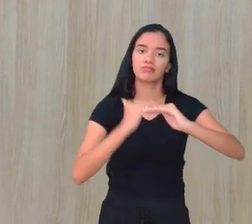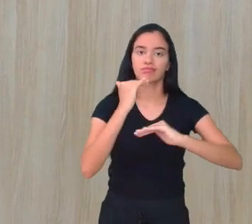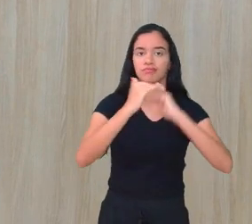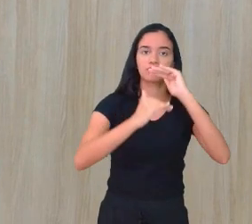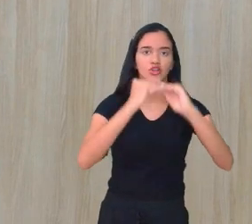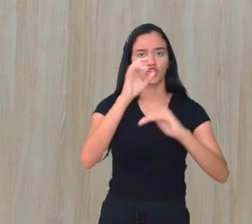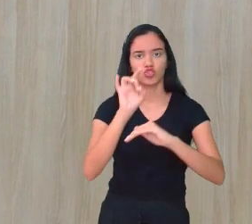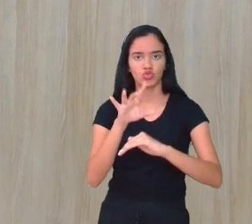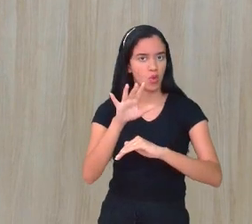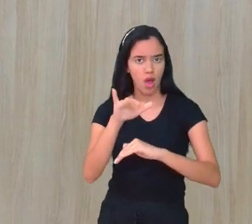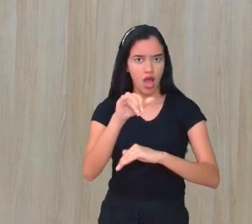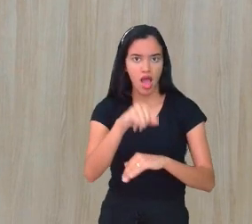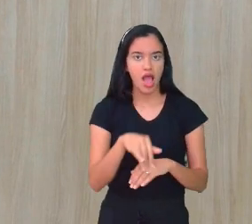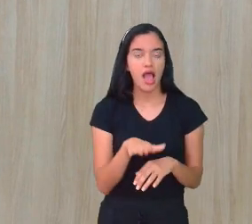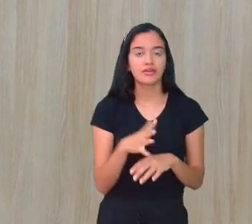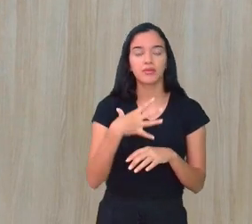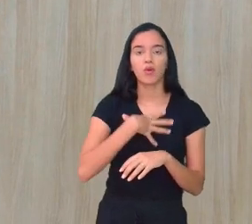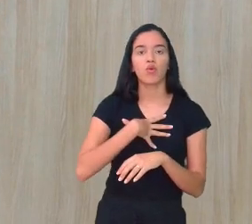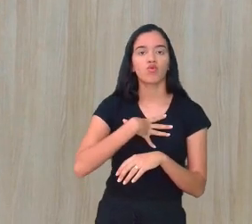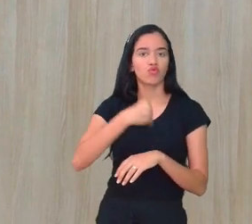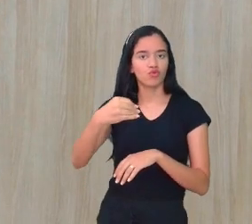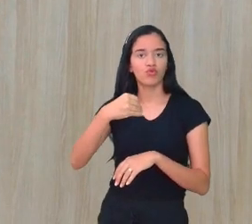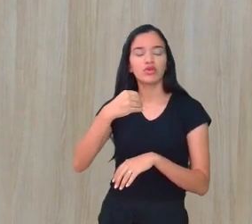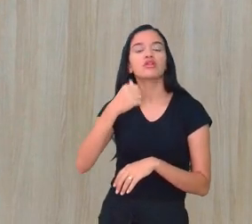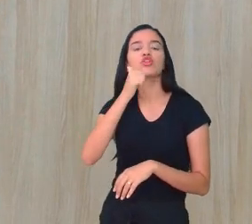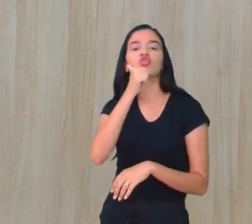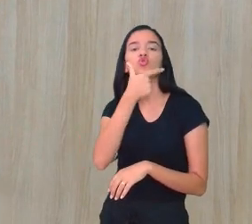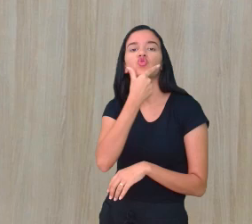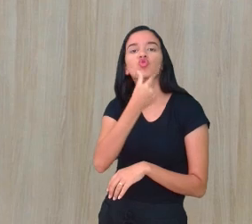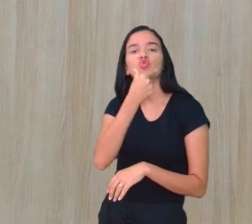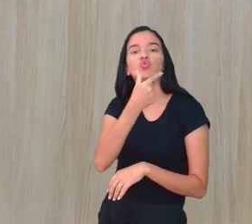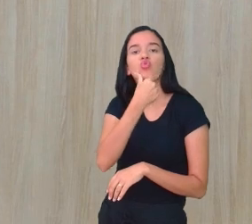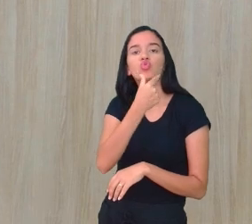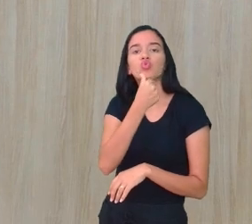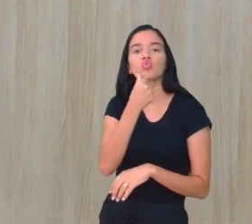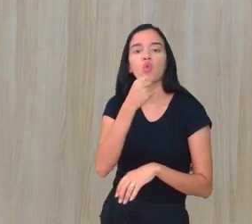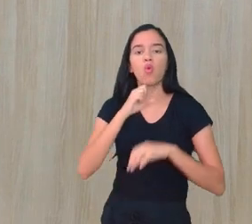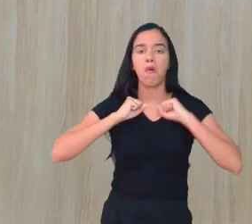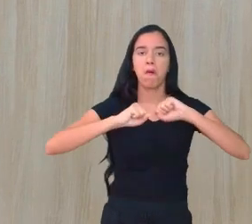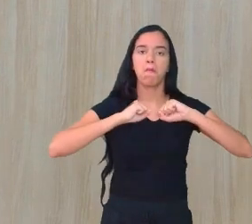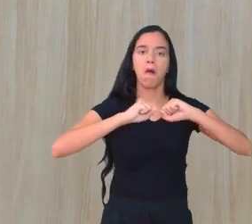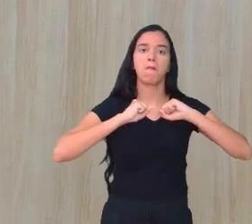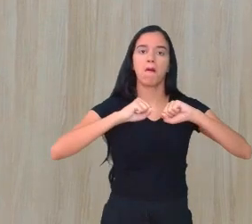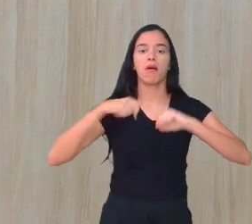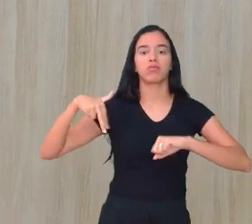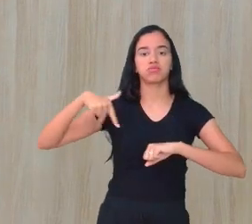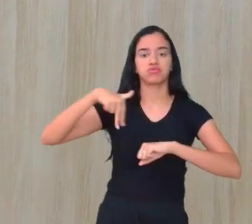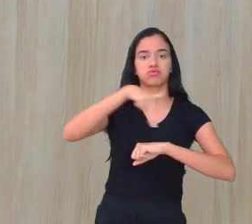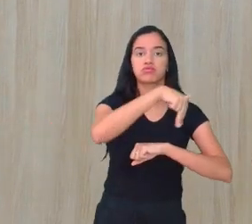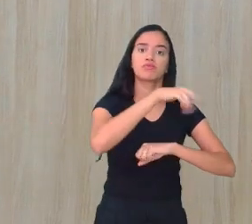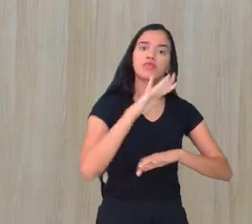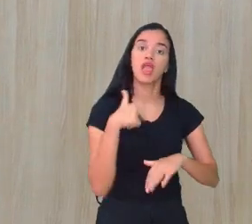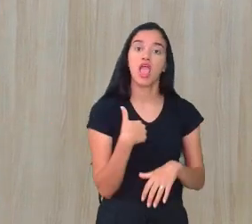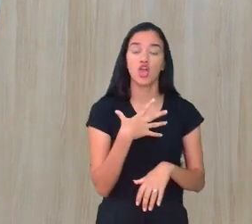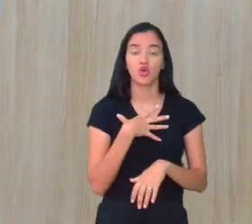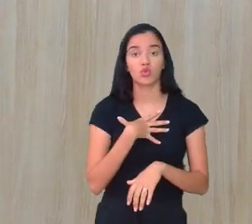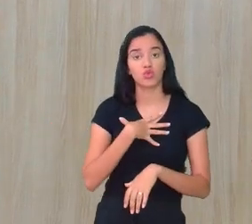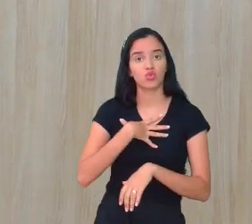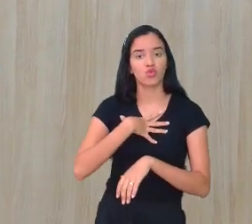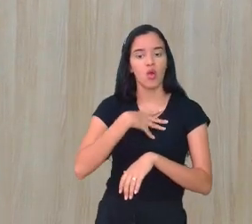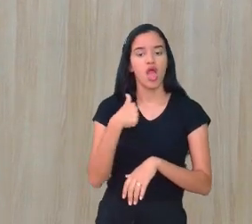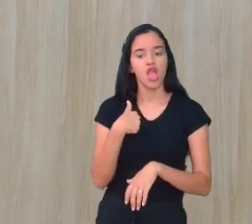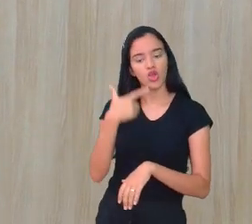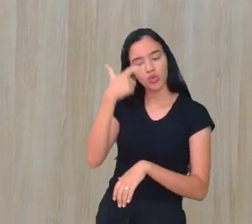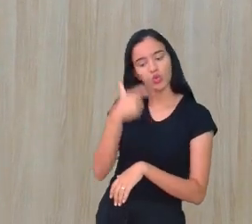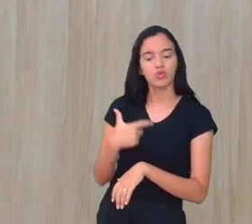não basta, porque se fosse assim, o filho de Usain Bolt, né, ele não precisava fazer nada. Ele ia só ali viver a vida dele. Ah, eu sou filho de Usain Bolt.